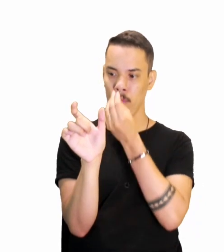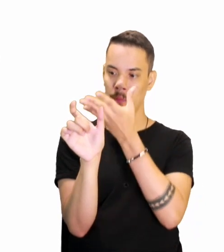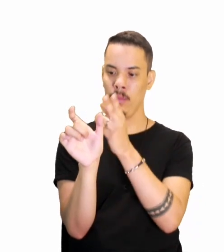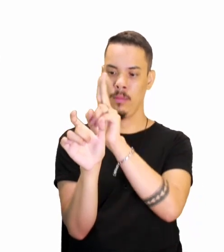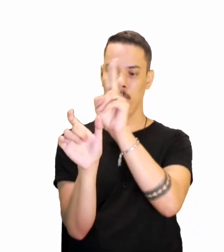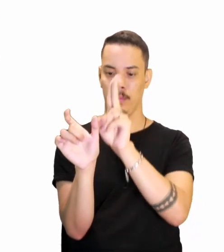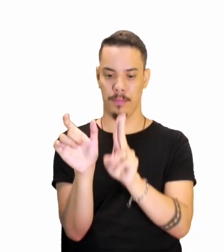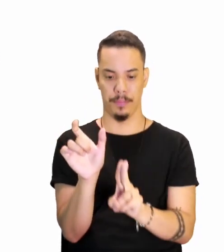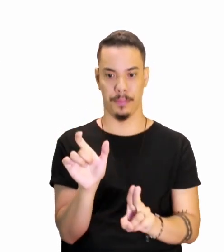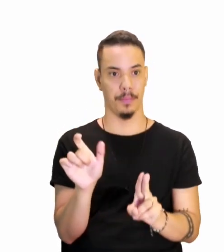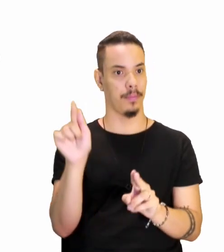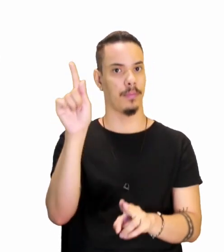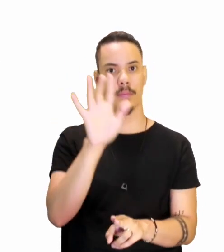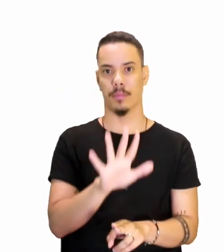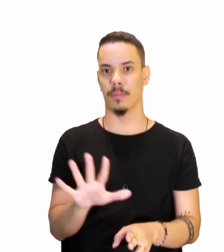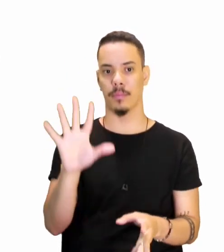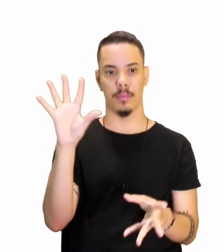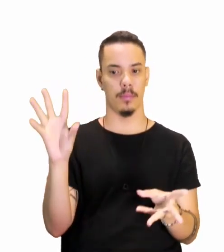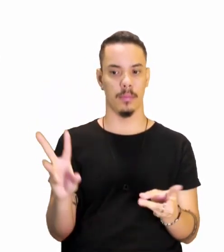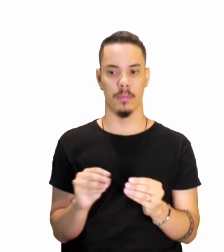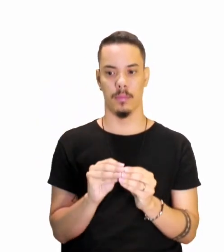nomear seres em geral.